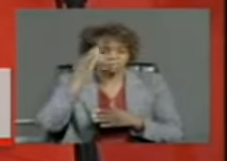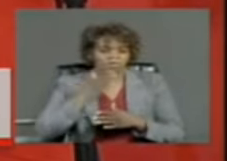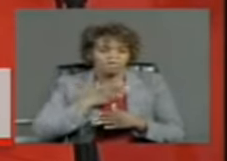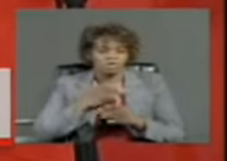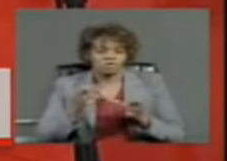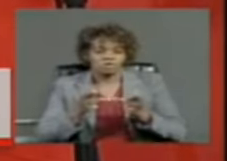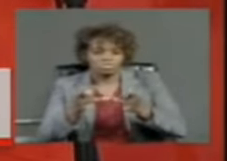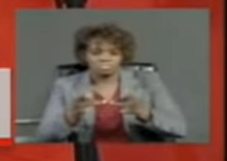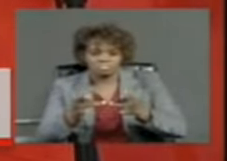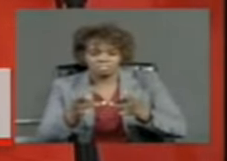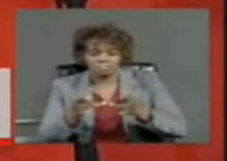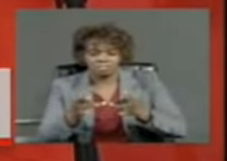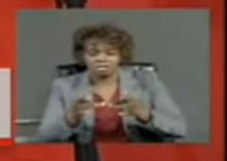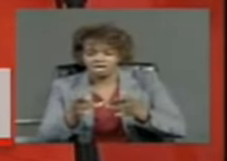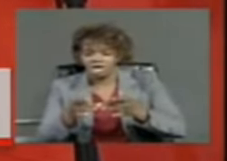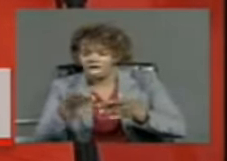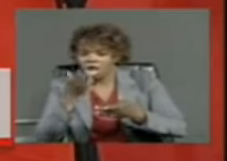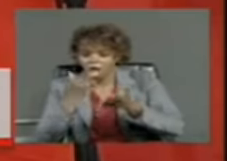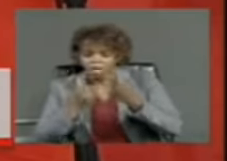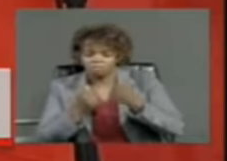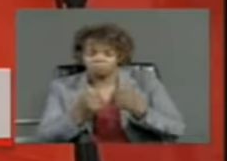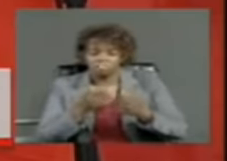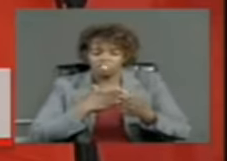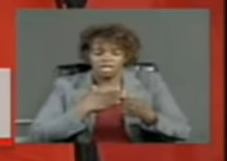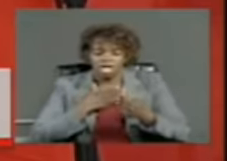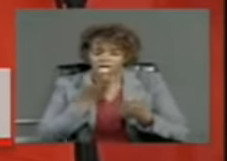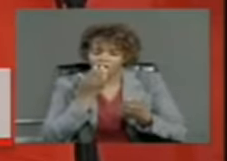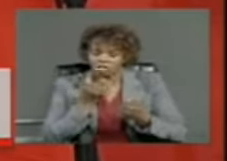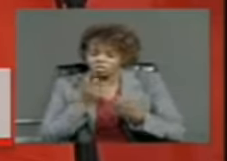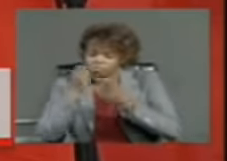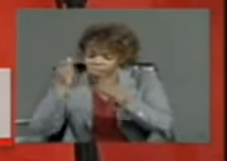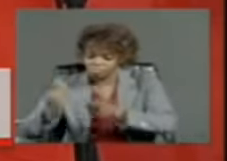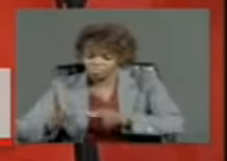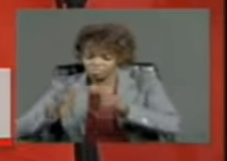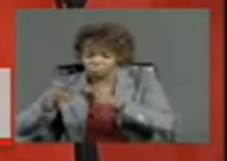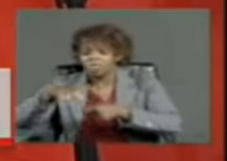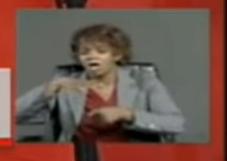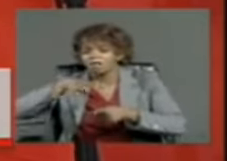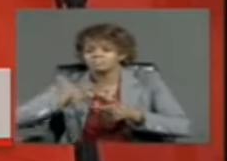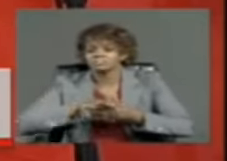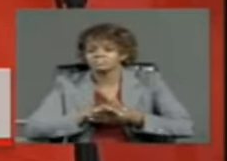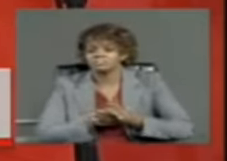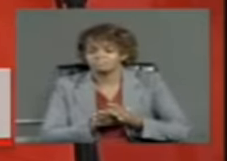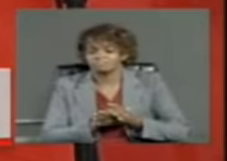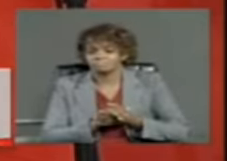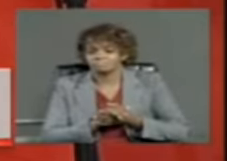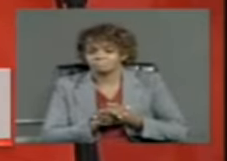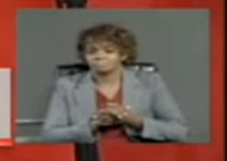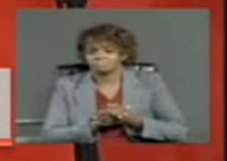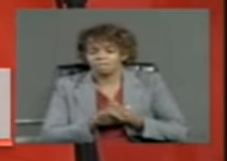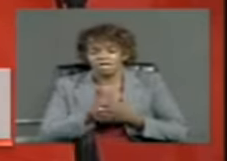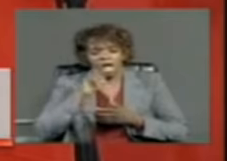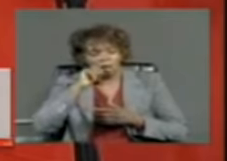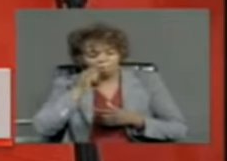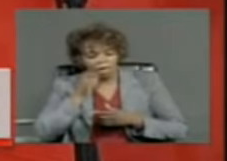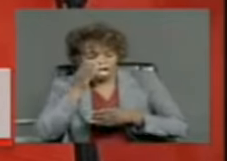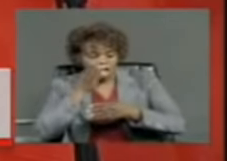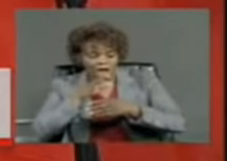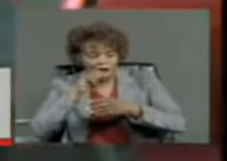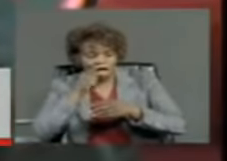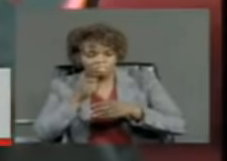de onde saem o pão que vai para a mesa. Quando digo pão, estou a dizer a mandioca,